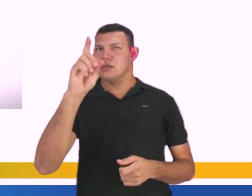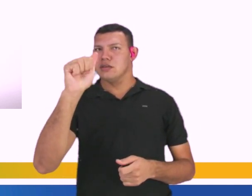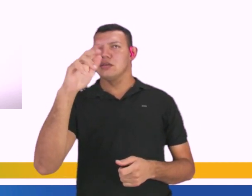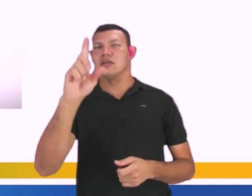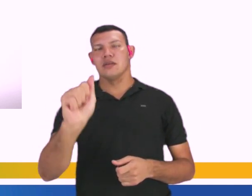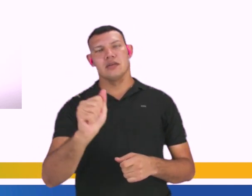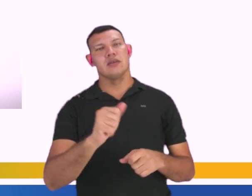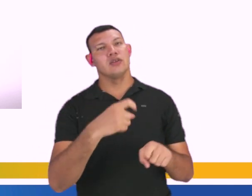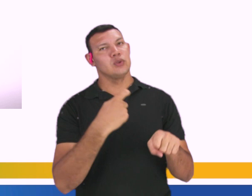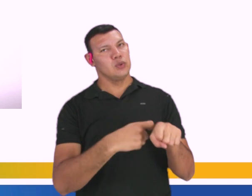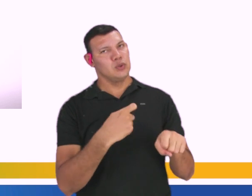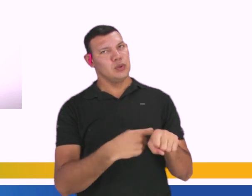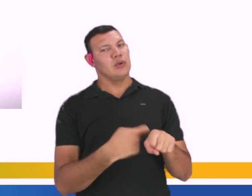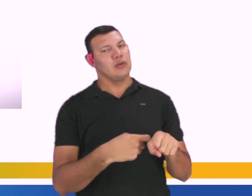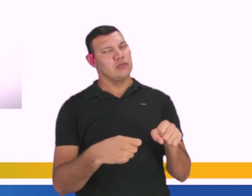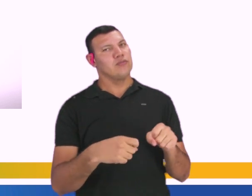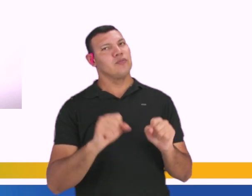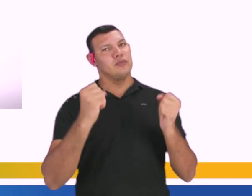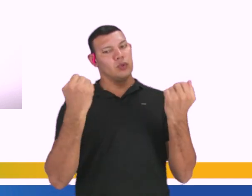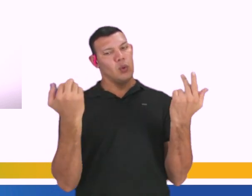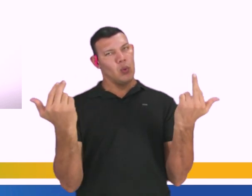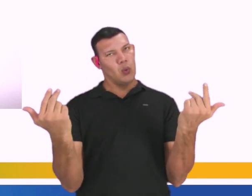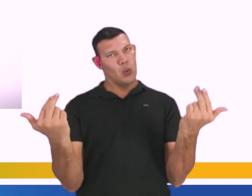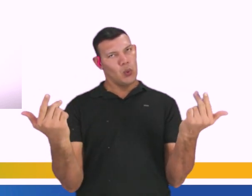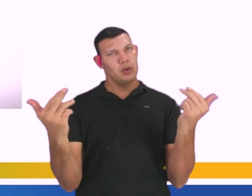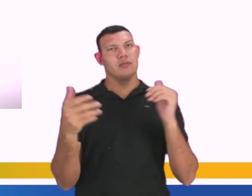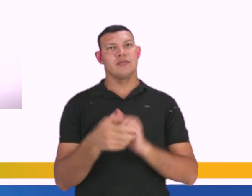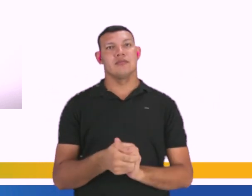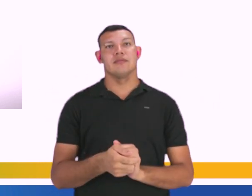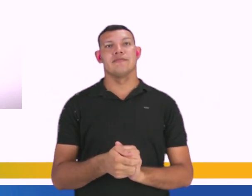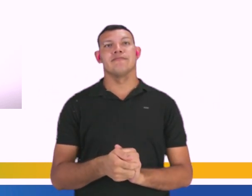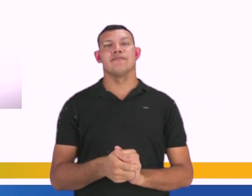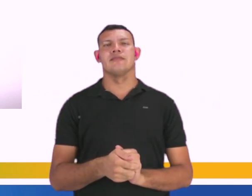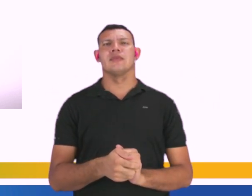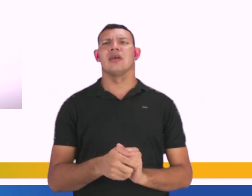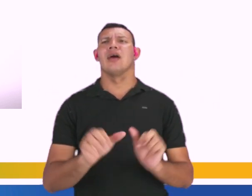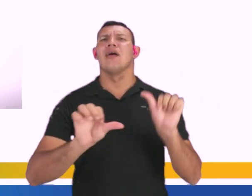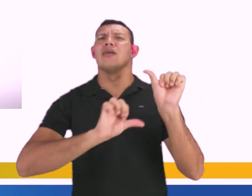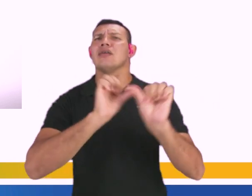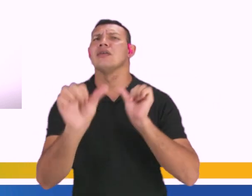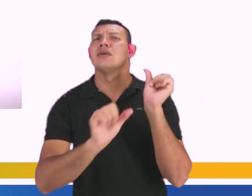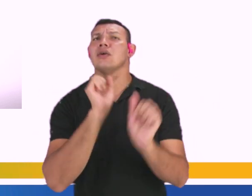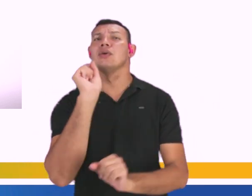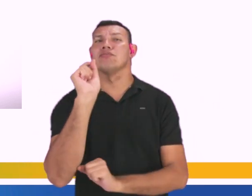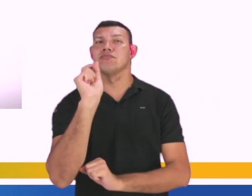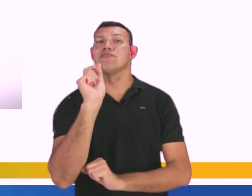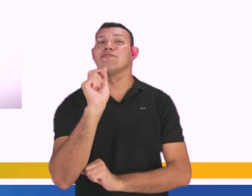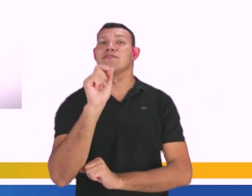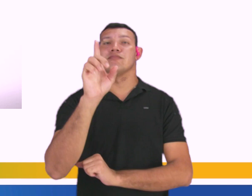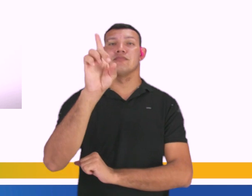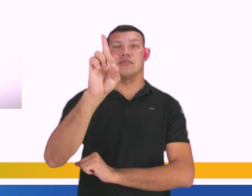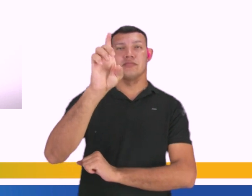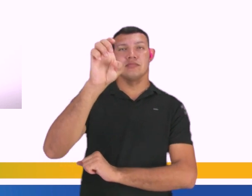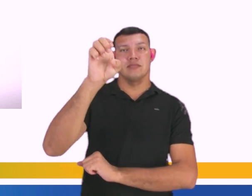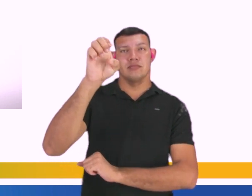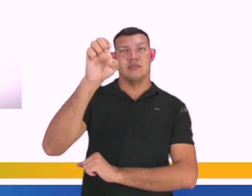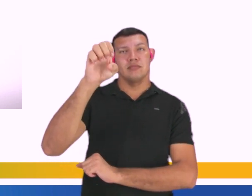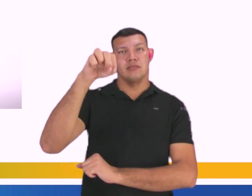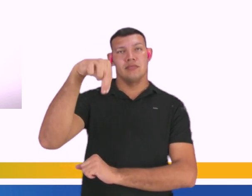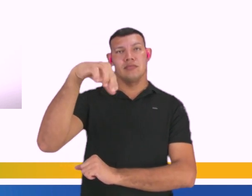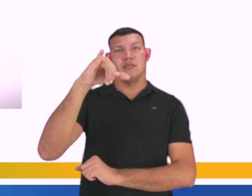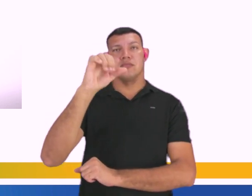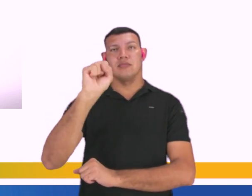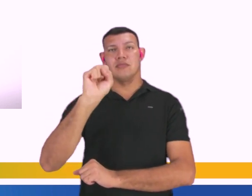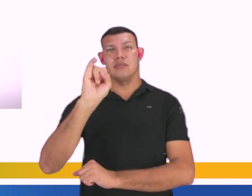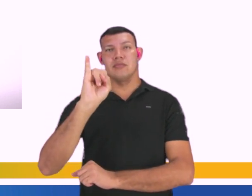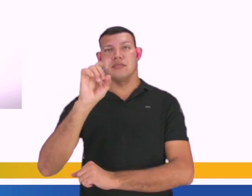eles têm o mesmo volume. Então o que pode ter ocorrido? Mudou a densidade. E para ocorrer a mudança de densidade, aí a terceira grandeza que